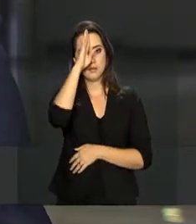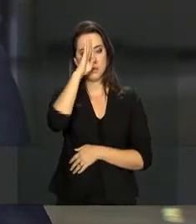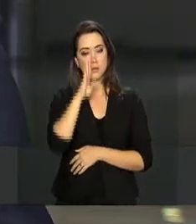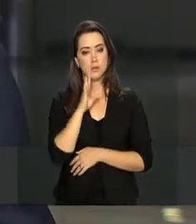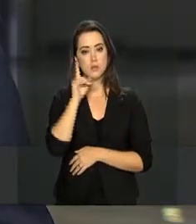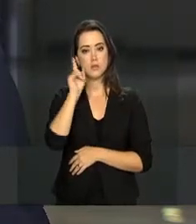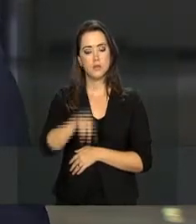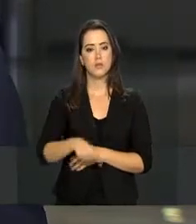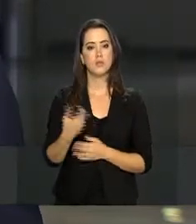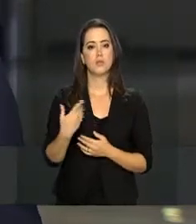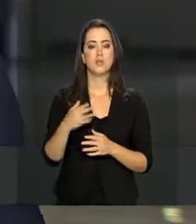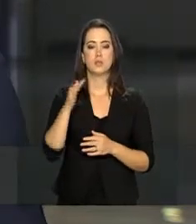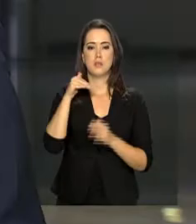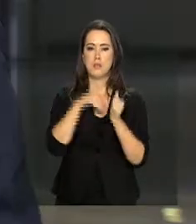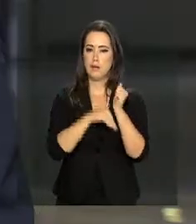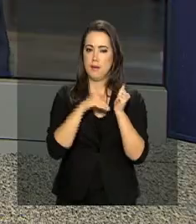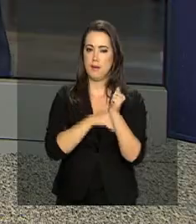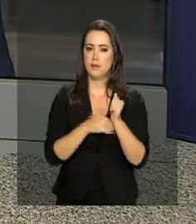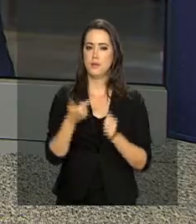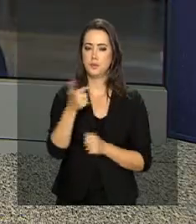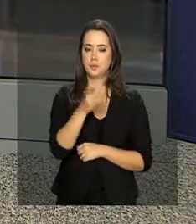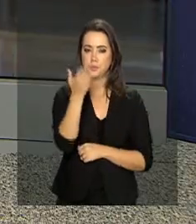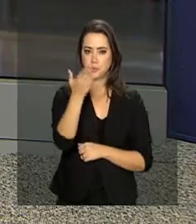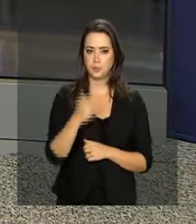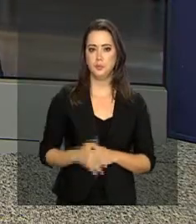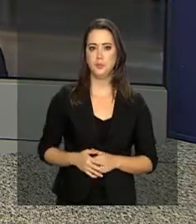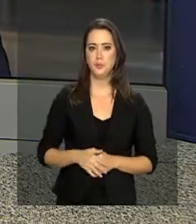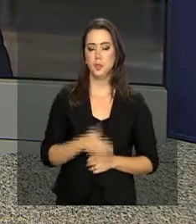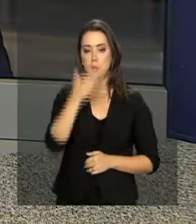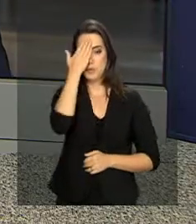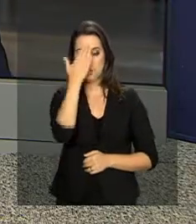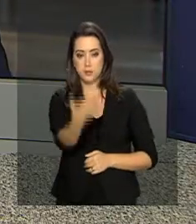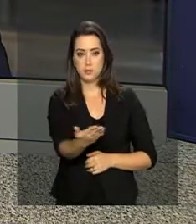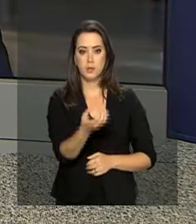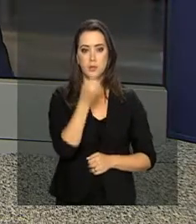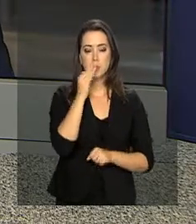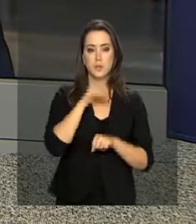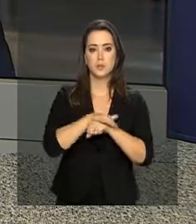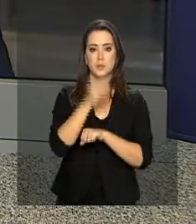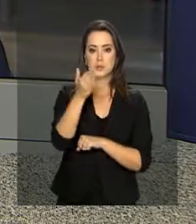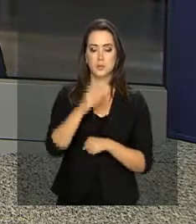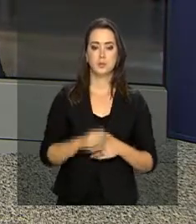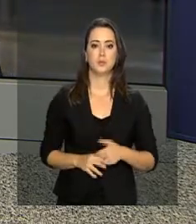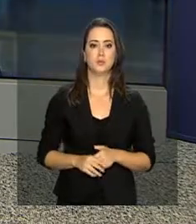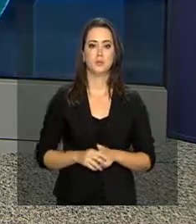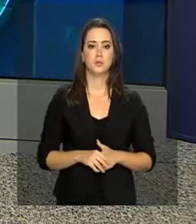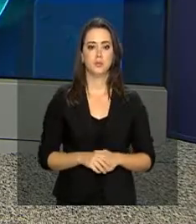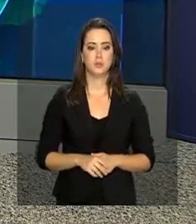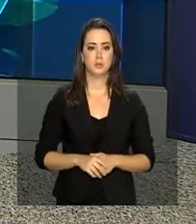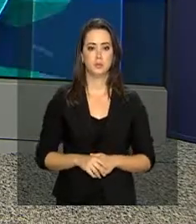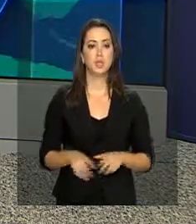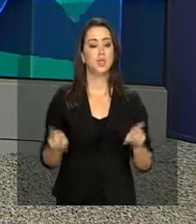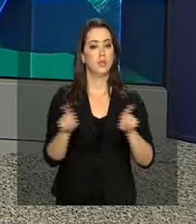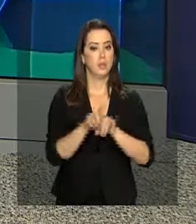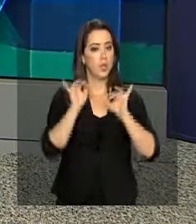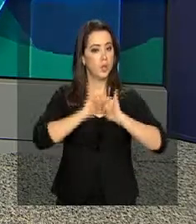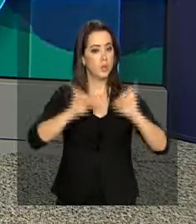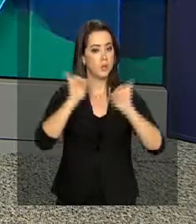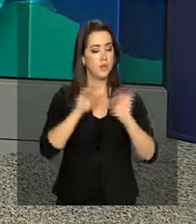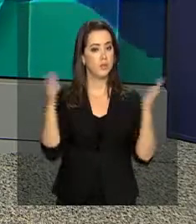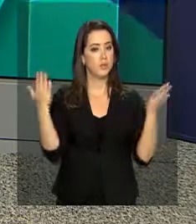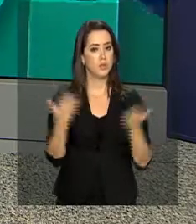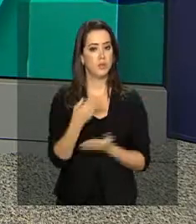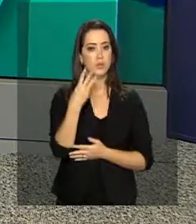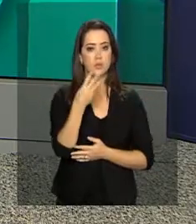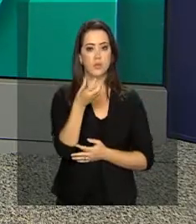e anônima volto com você roberto muito obrigado pablo uma boa noite pra você e também foi anunciado hoje